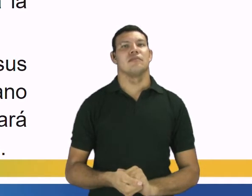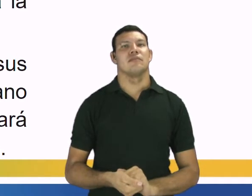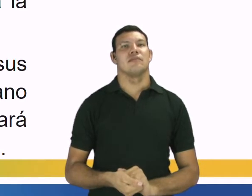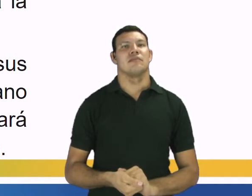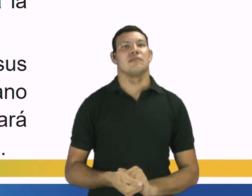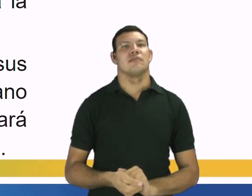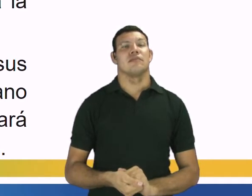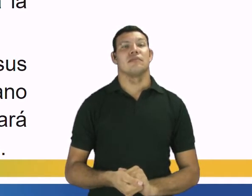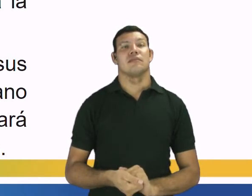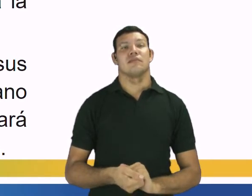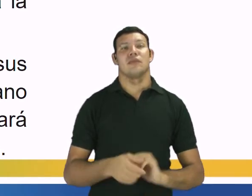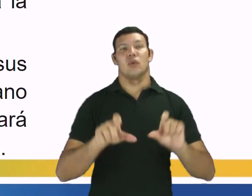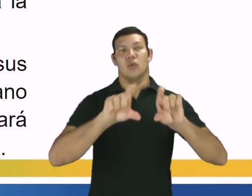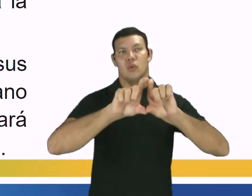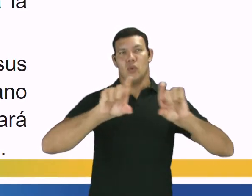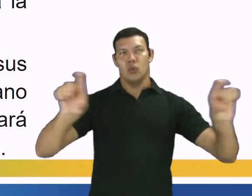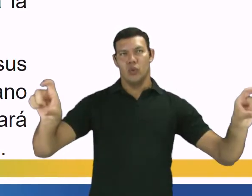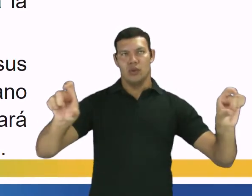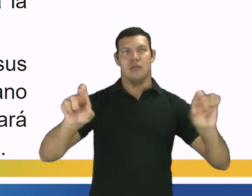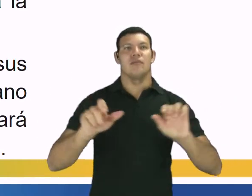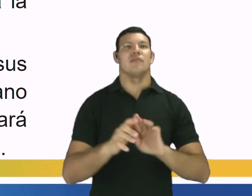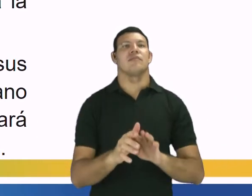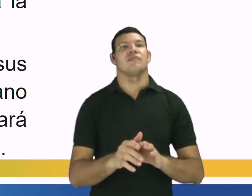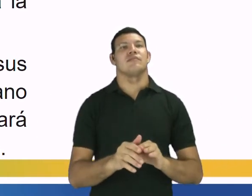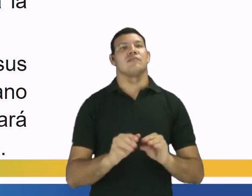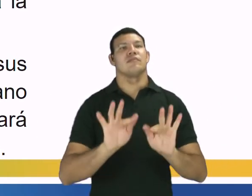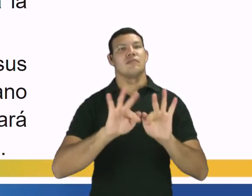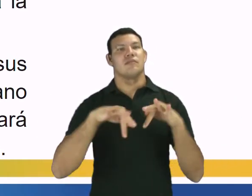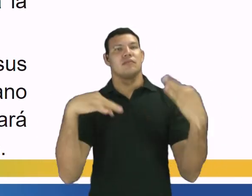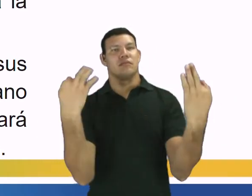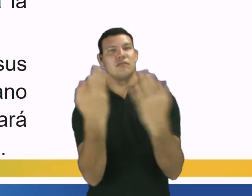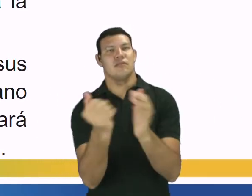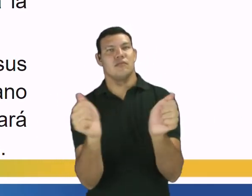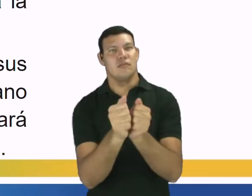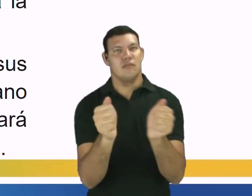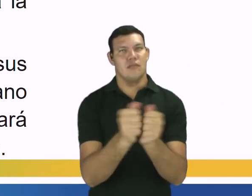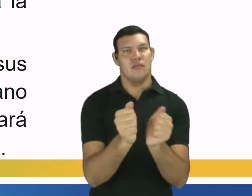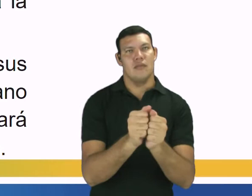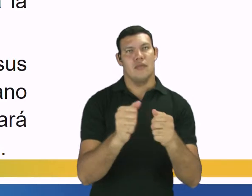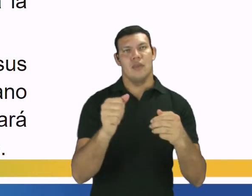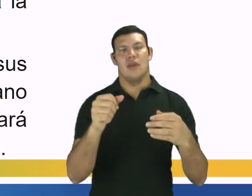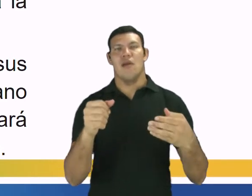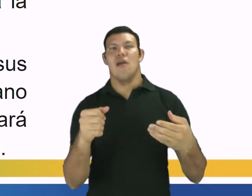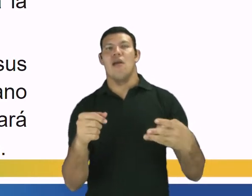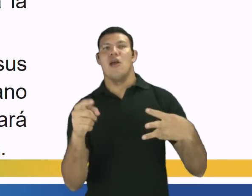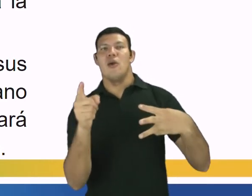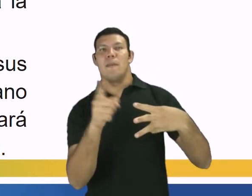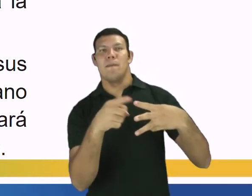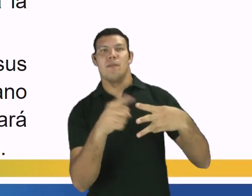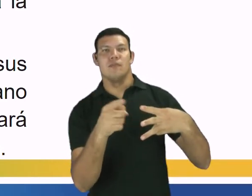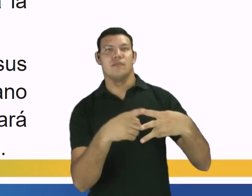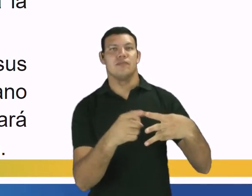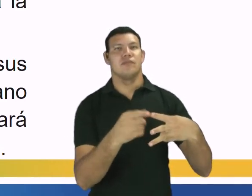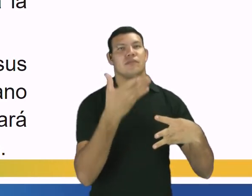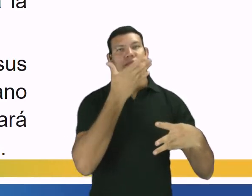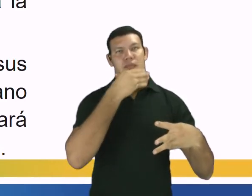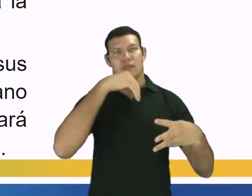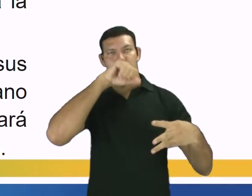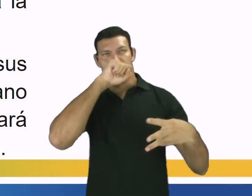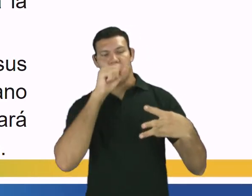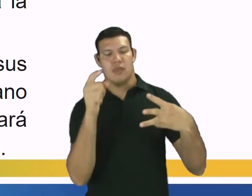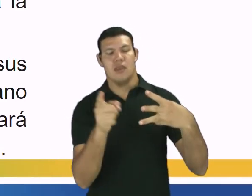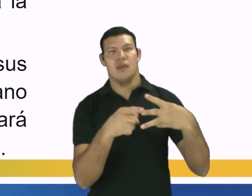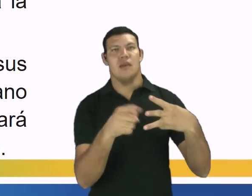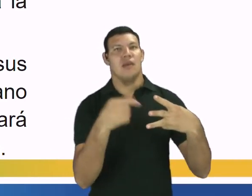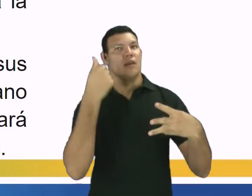Agora, no segundo parágrafo, vivo com minha família, formada por meu padre, minha mãe, minha avó e meu irmão maior. Vocês